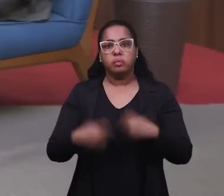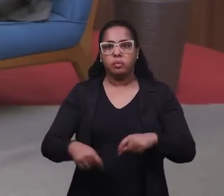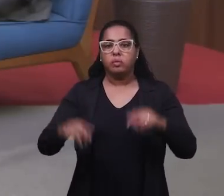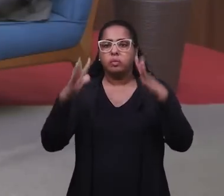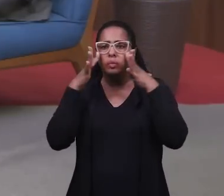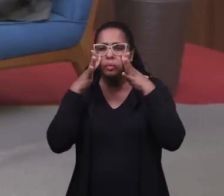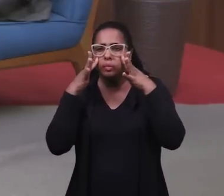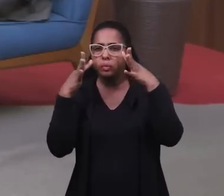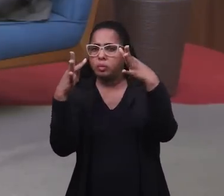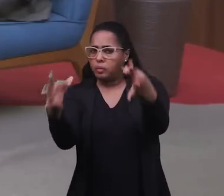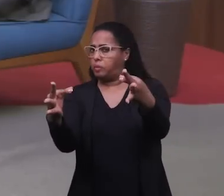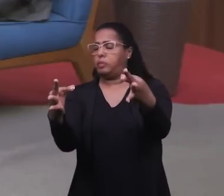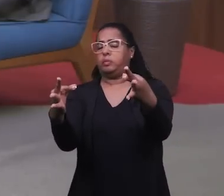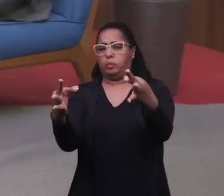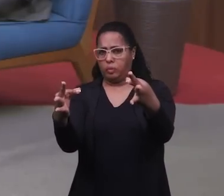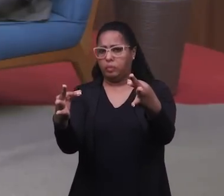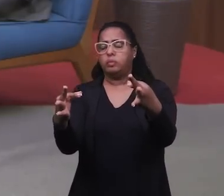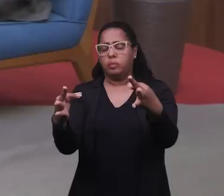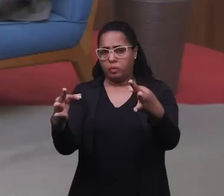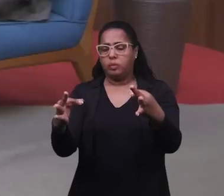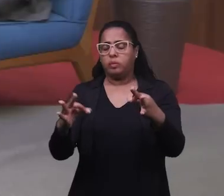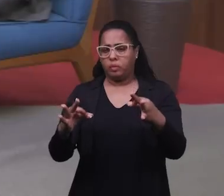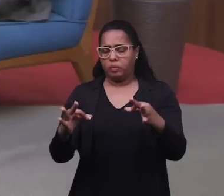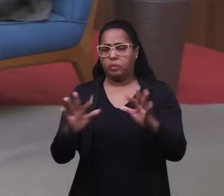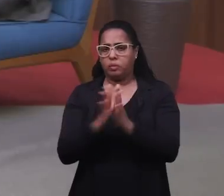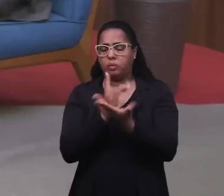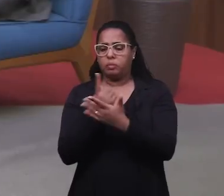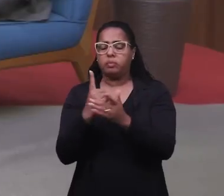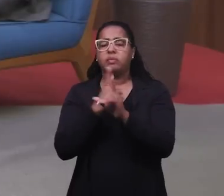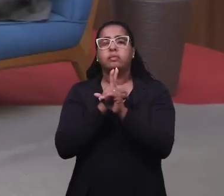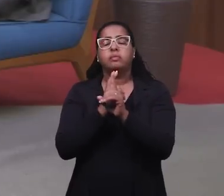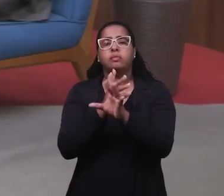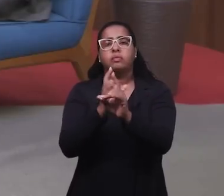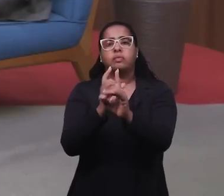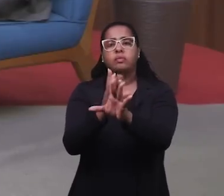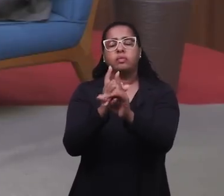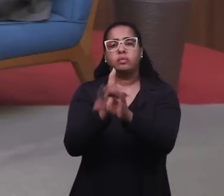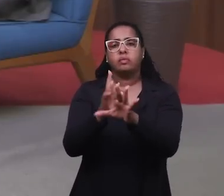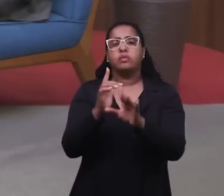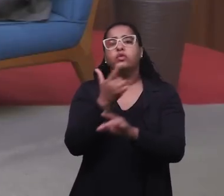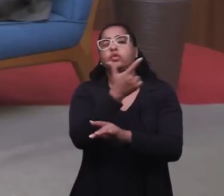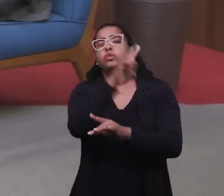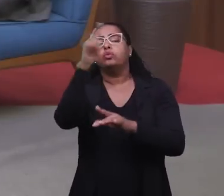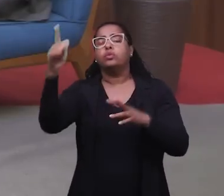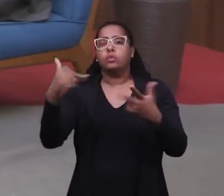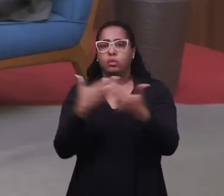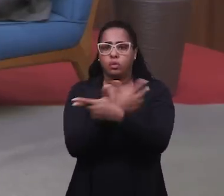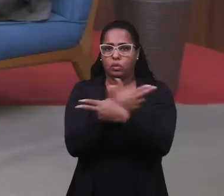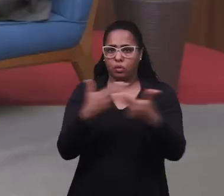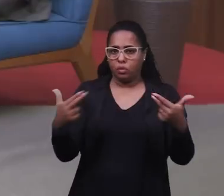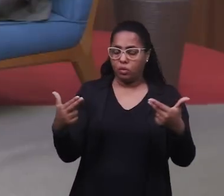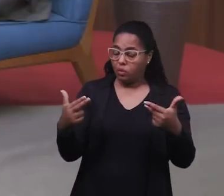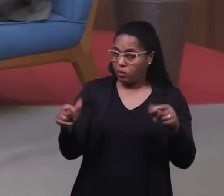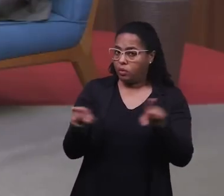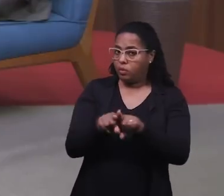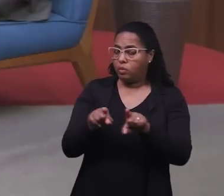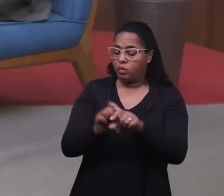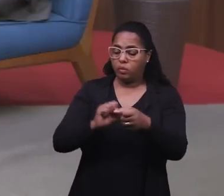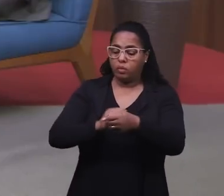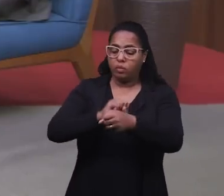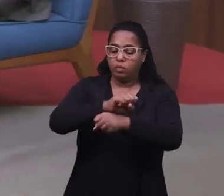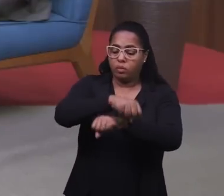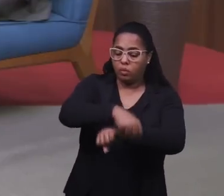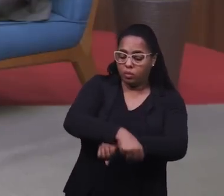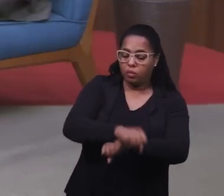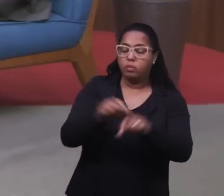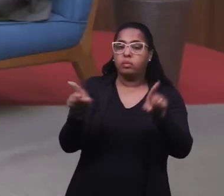de mais atenção com a palavra, com a doutrina, e aí nós podemos destacar, entre tantas coisas, os seminários